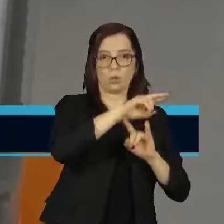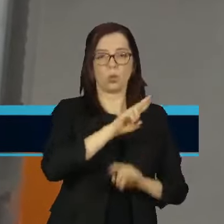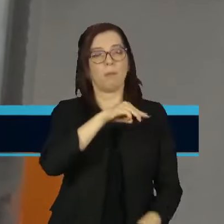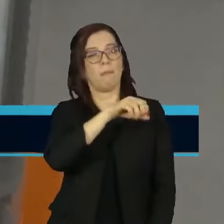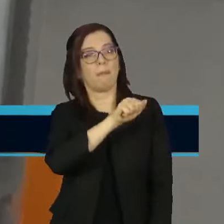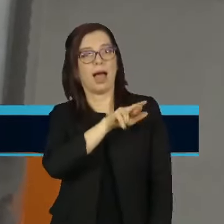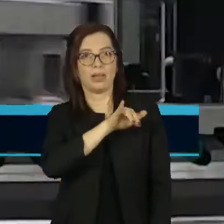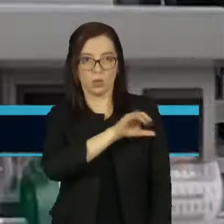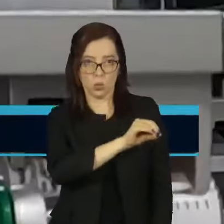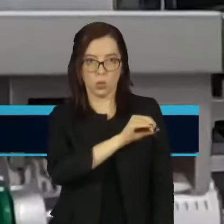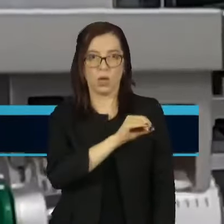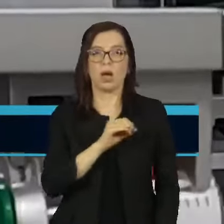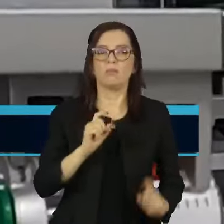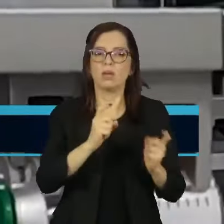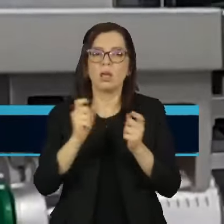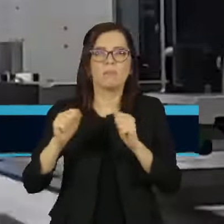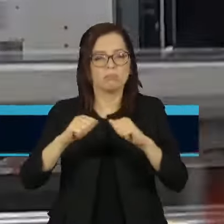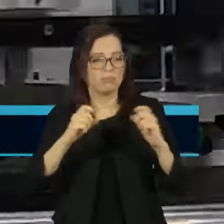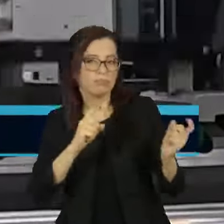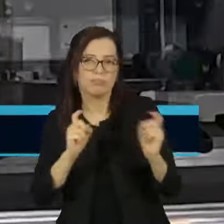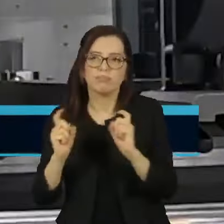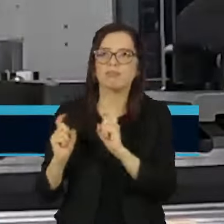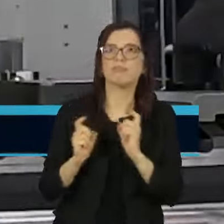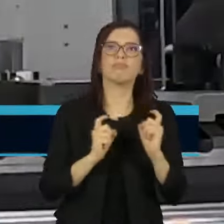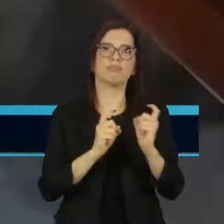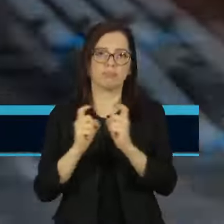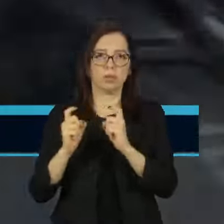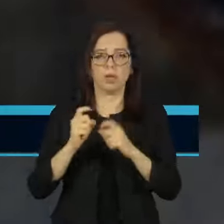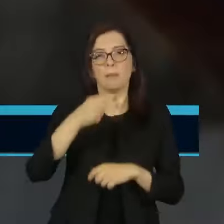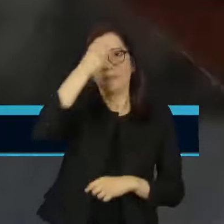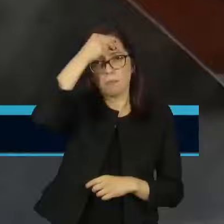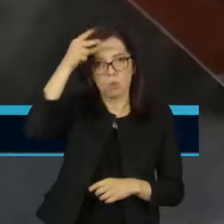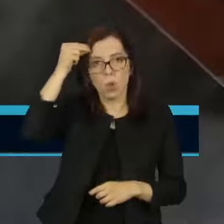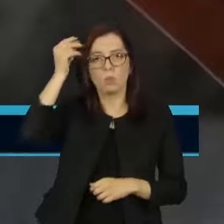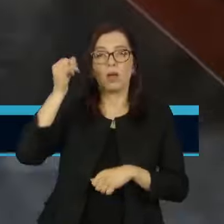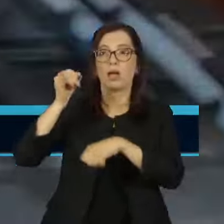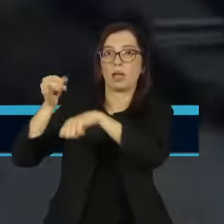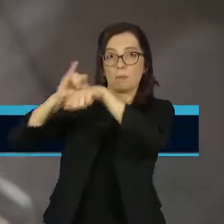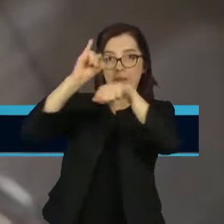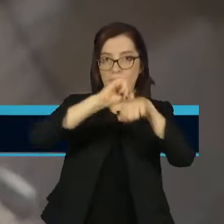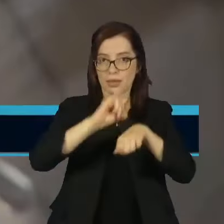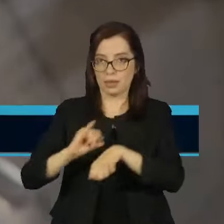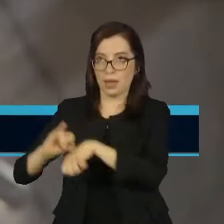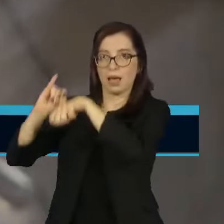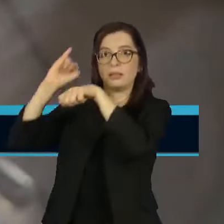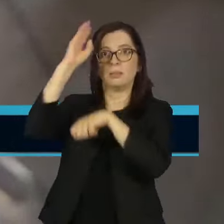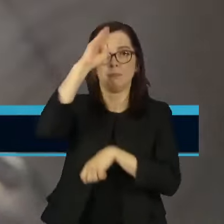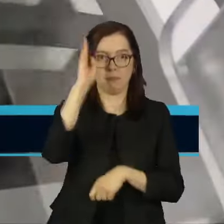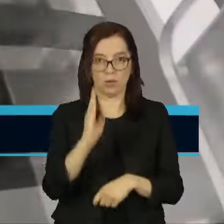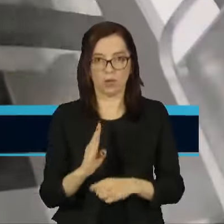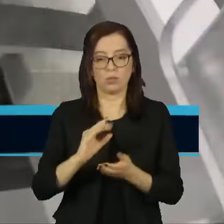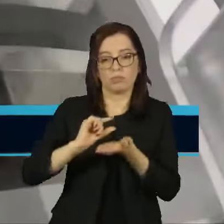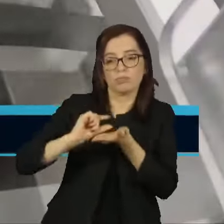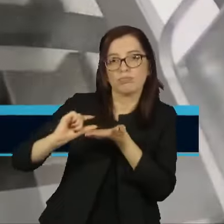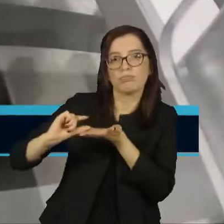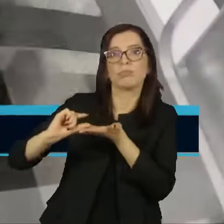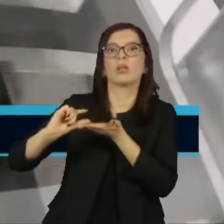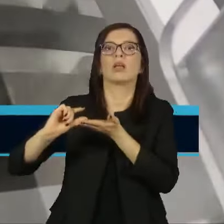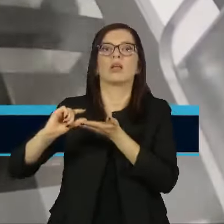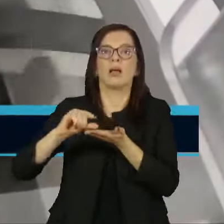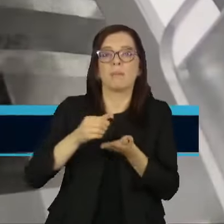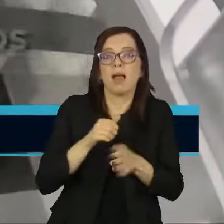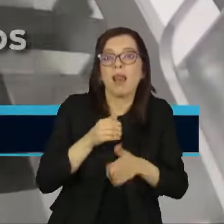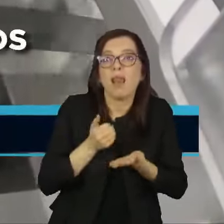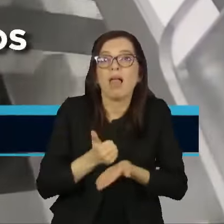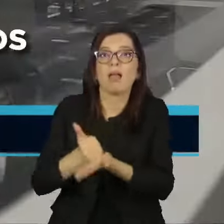próxima semana, o Ministério da Saúde deve distribuir imunizantes para a rede pública em 16 estados e no Distrito